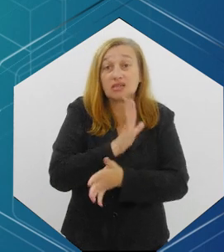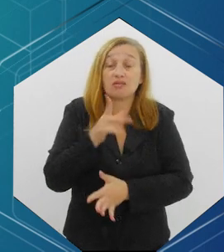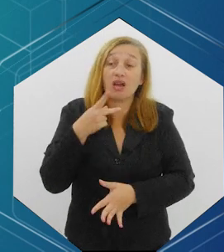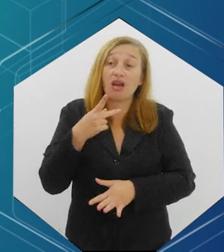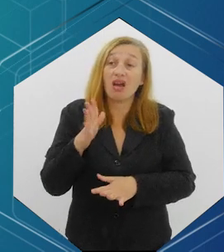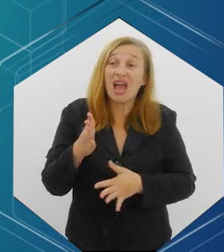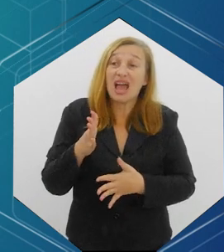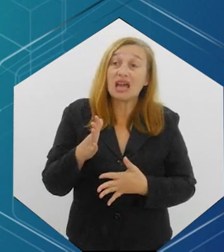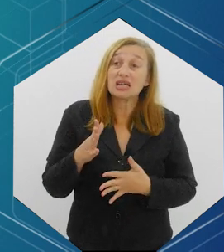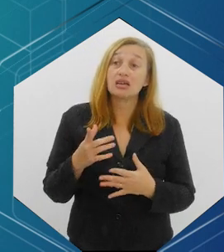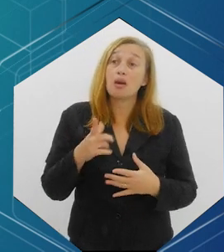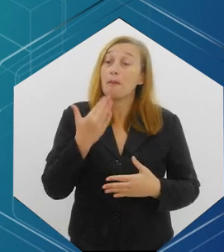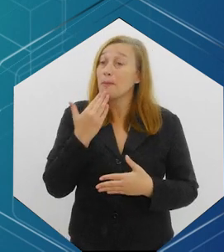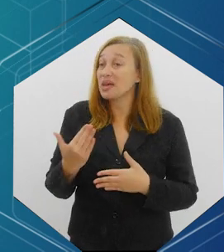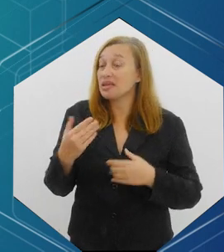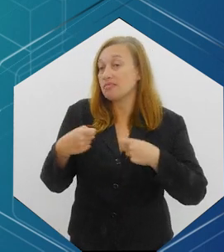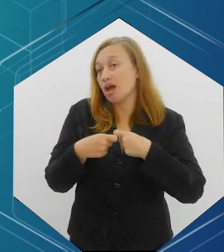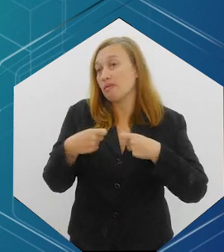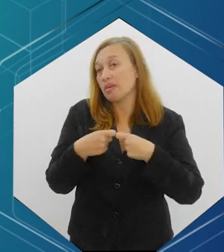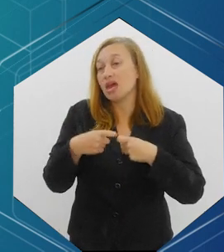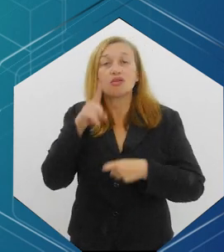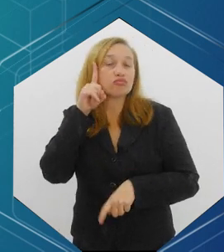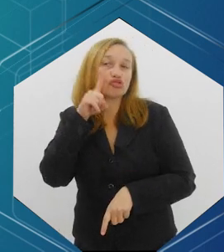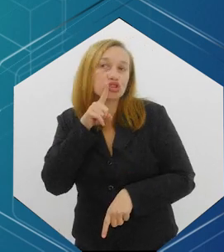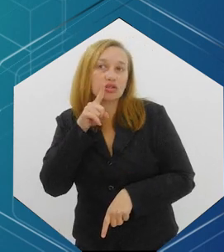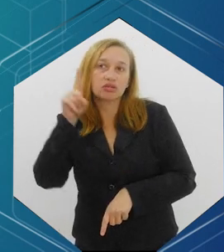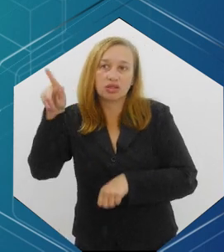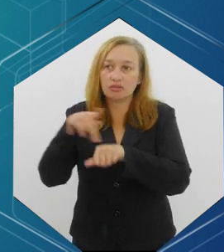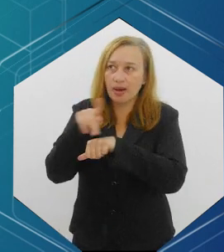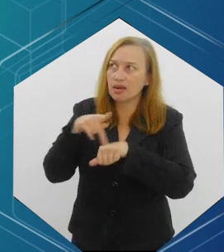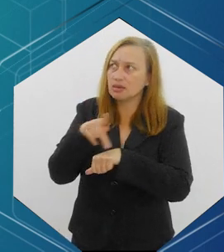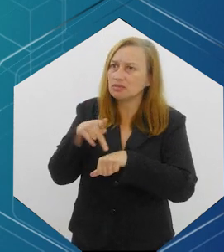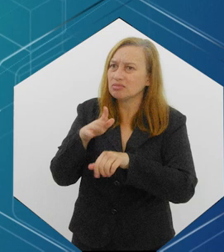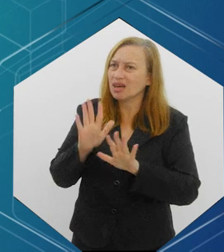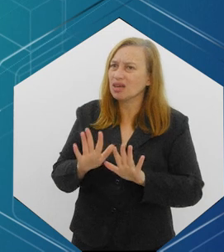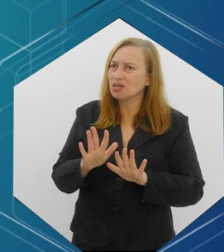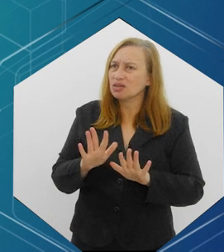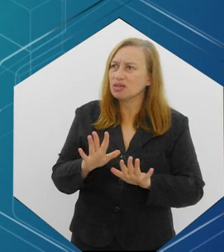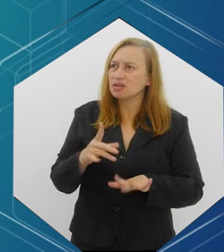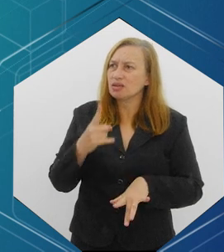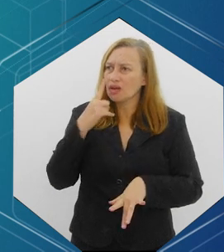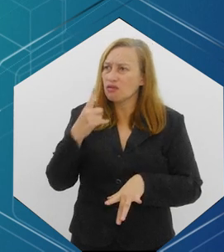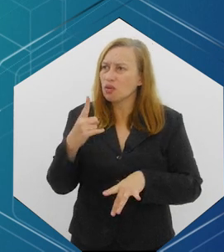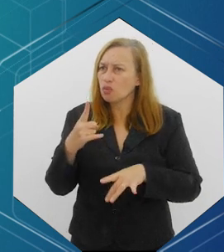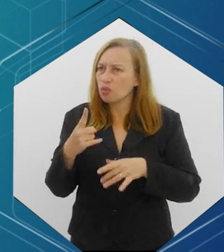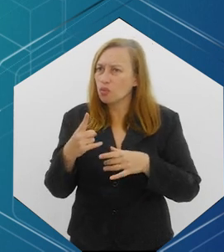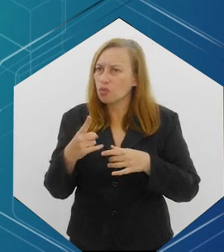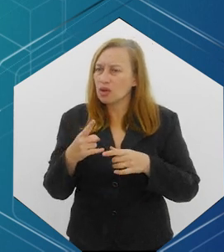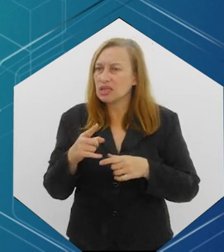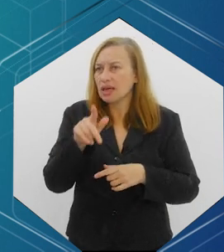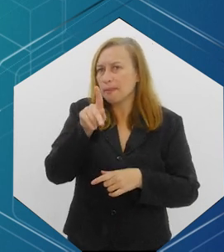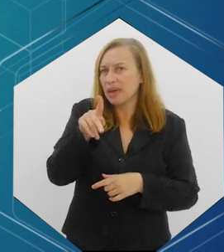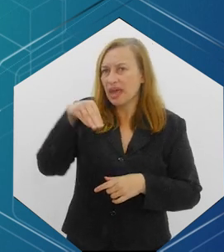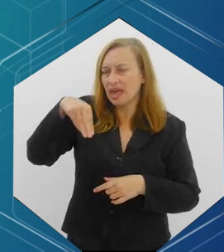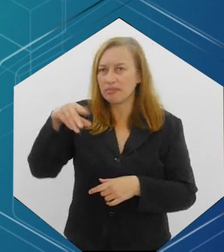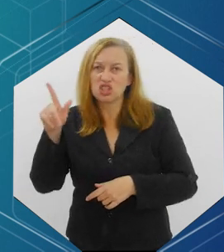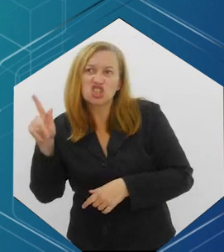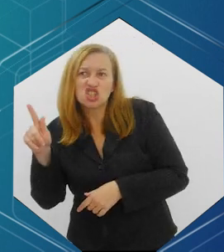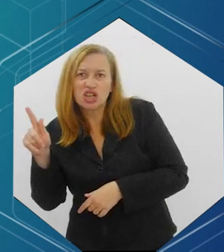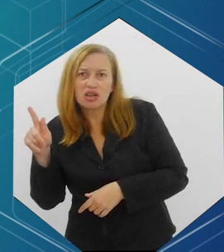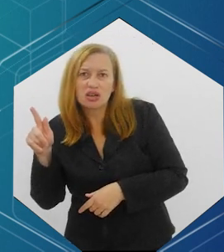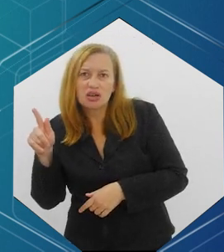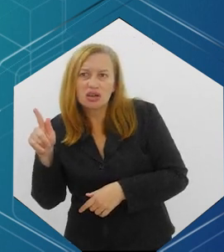se é às vezes eu vejo, eu trouxe, mandei pedir minha meia nos Estados Unidos. Quem pediu o tamanho dessa meia?